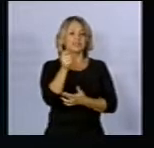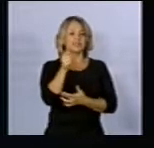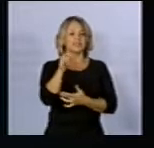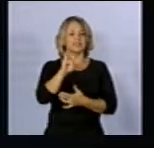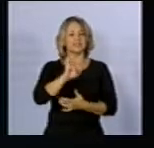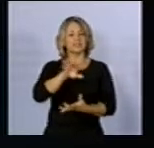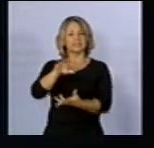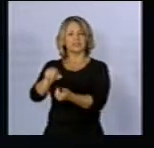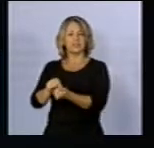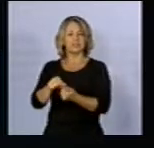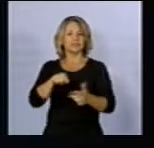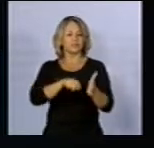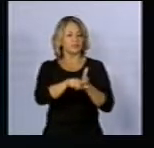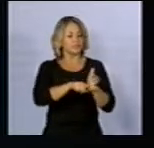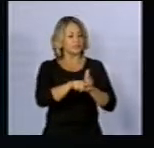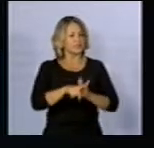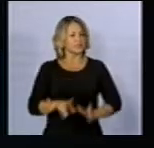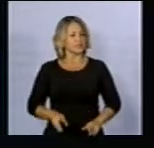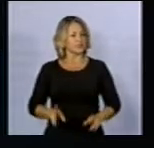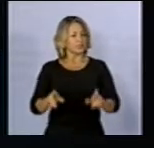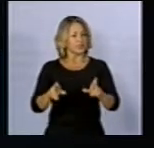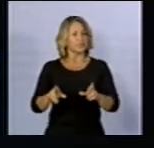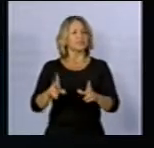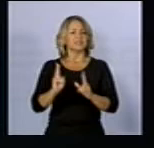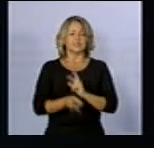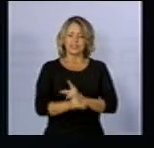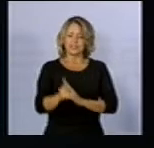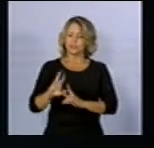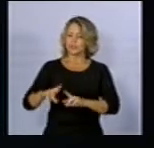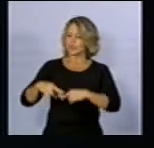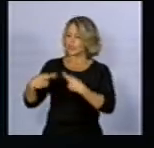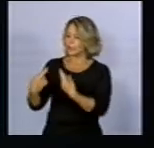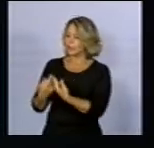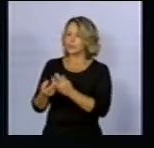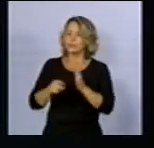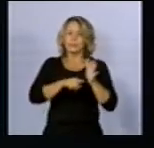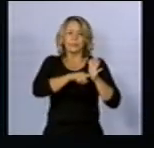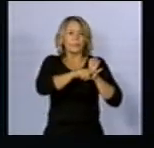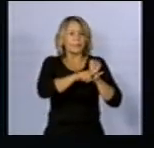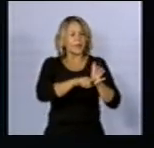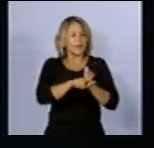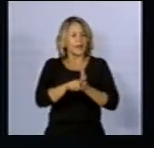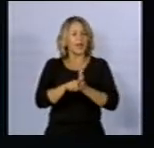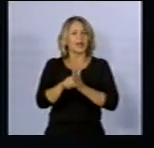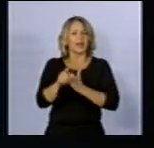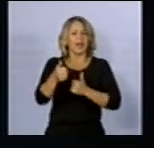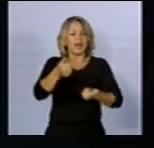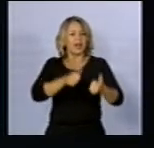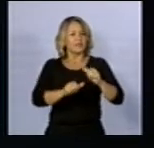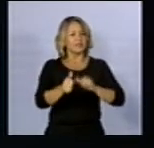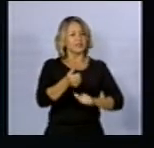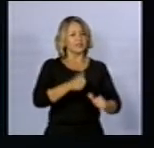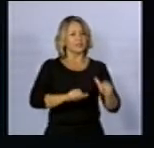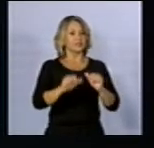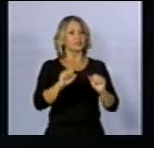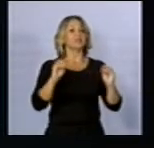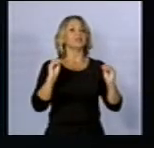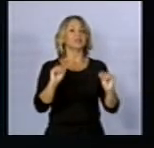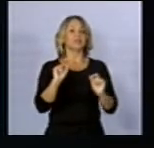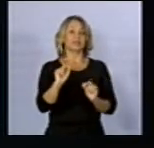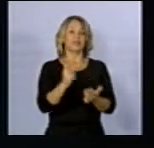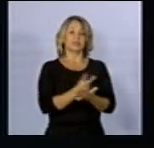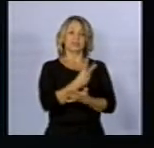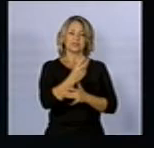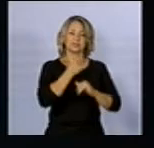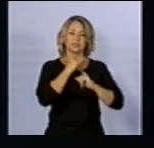que periodicamente se reúne para avaliar níveis de exposição. Então, há substâncias que